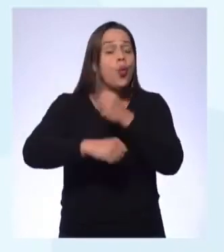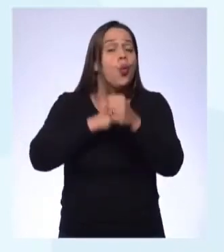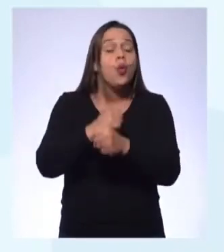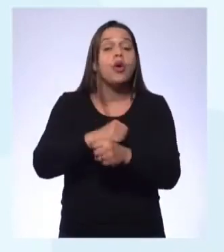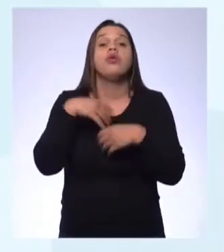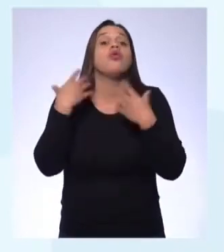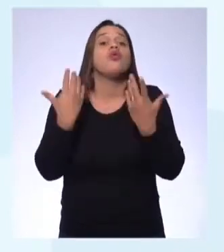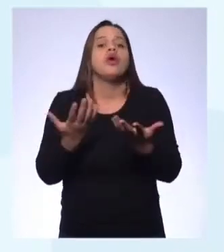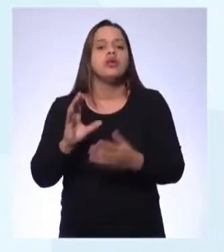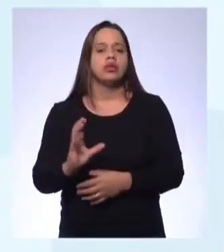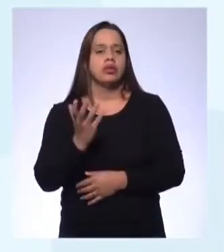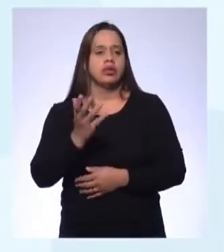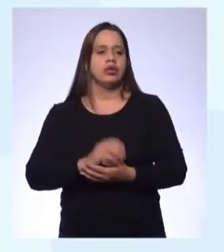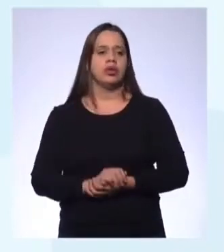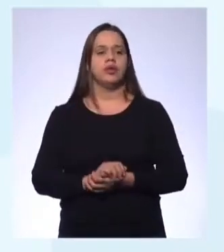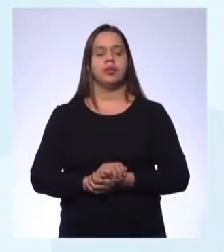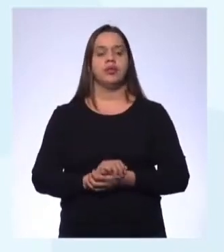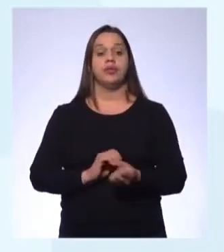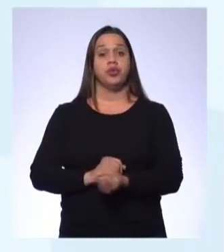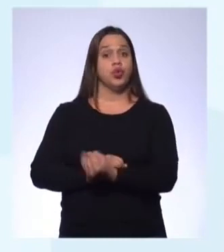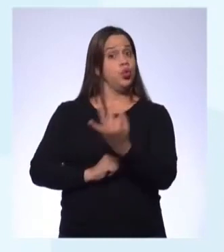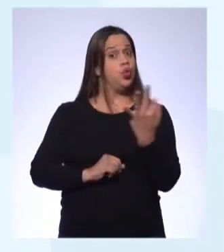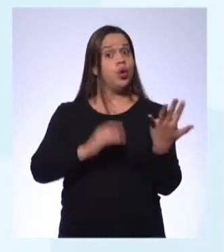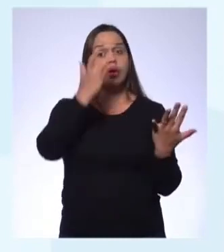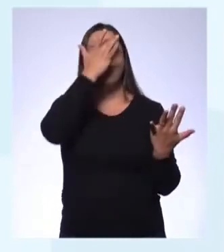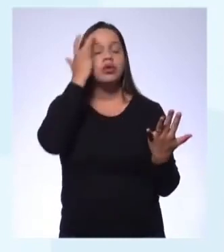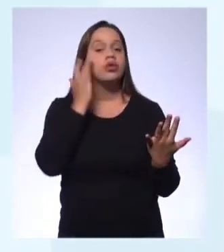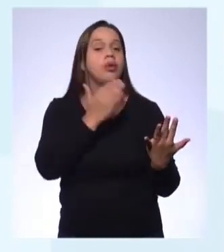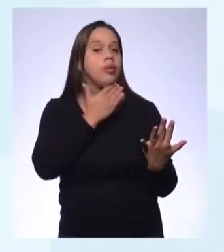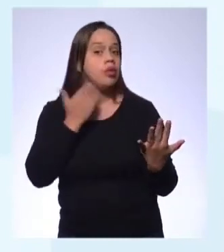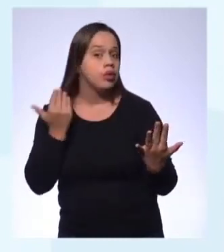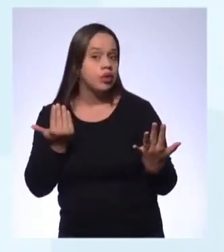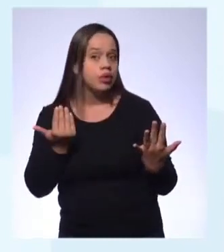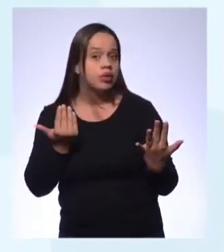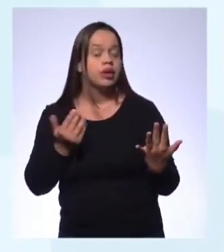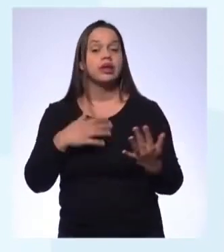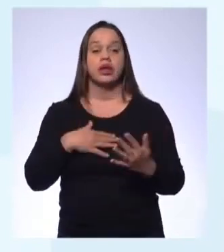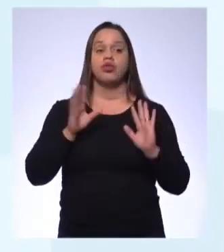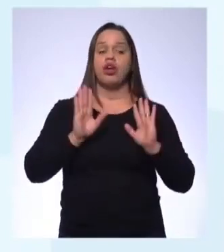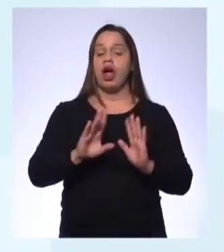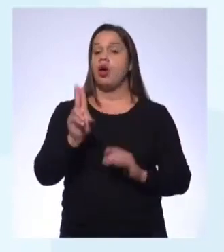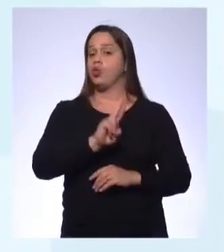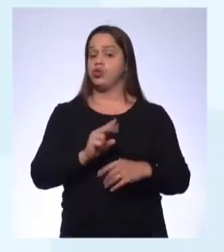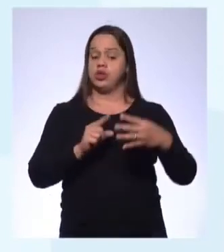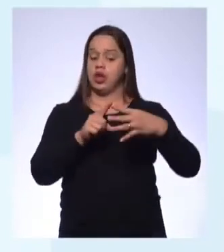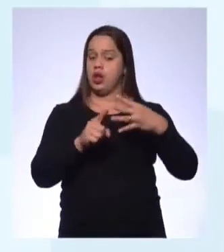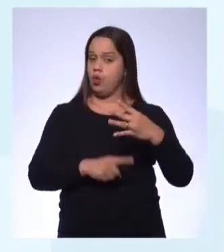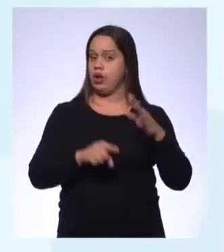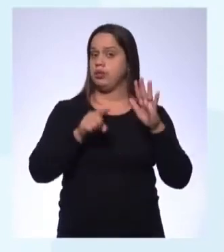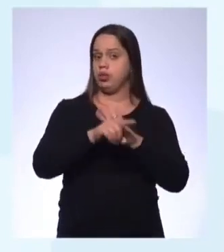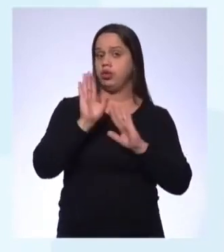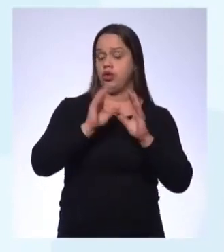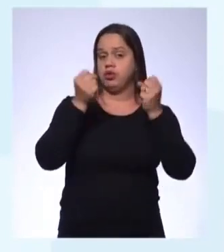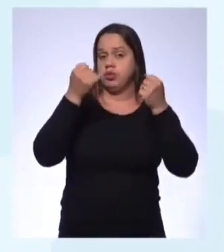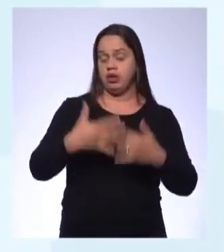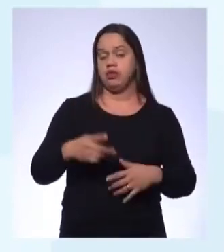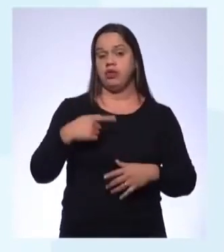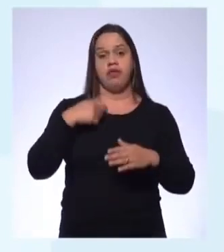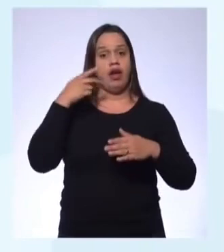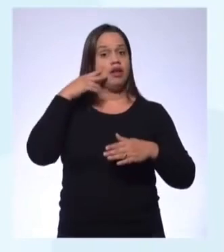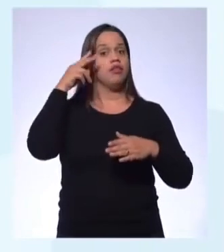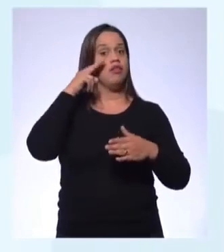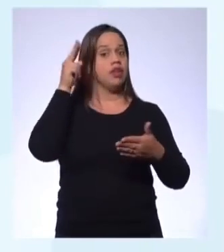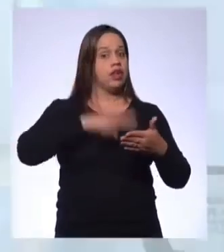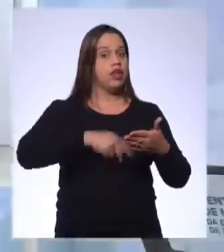people died? Quantas pessoas morreram? Usando isso que eu acabei de falar, você vai lá no texto e você vai localizar